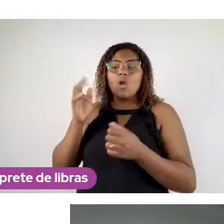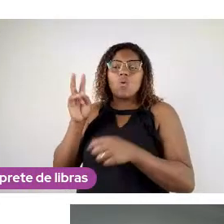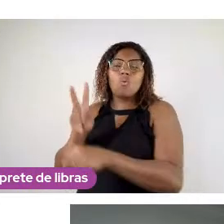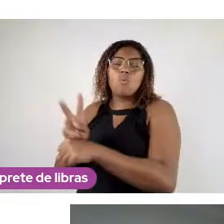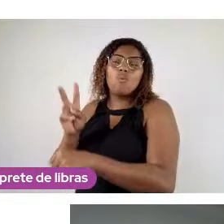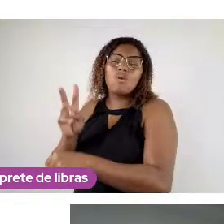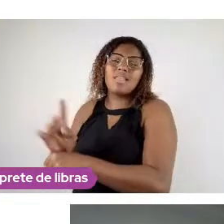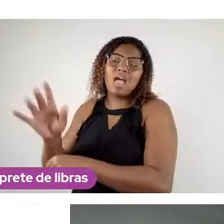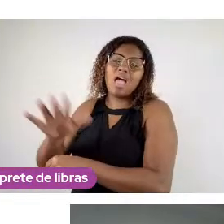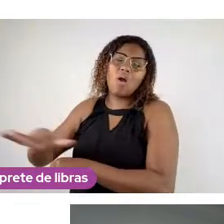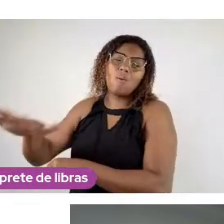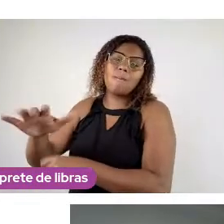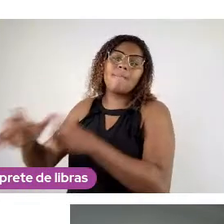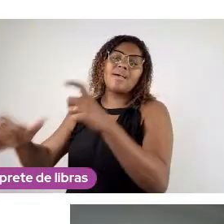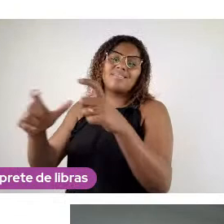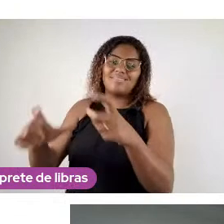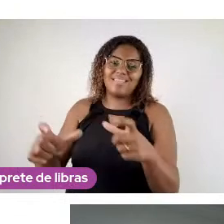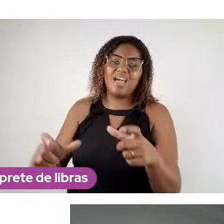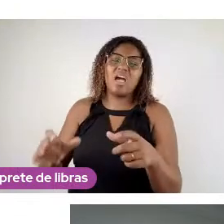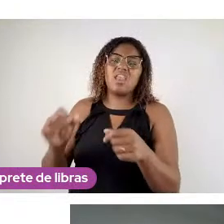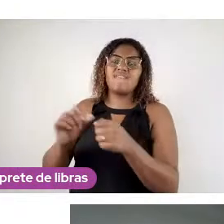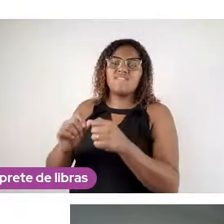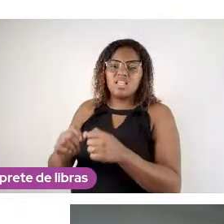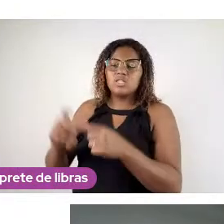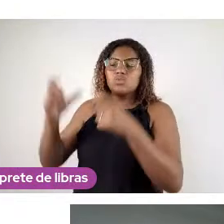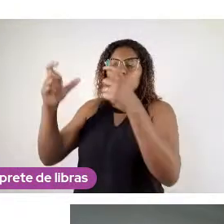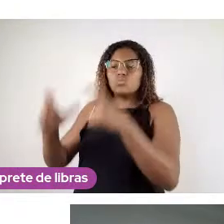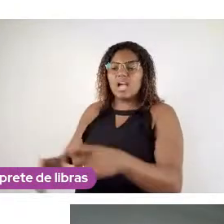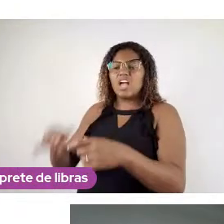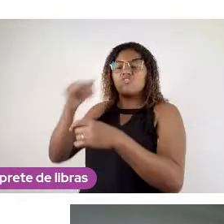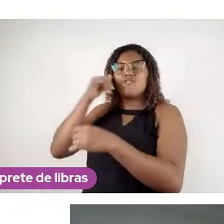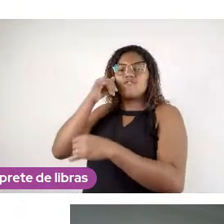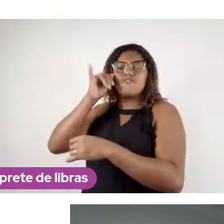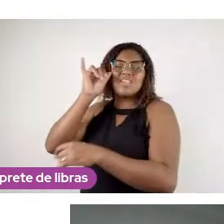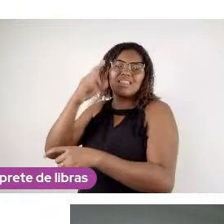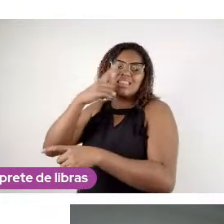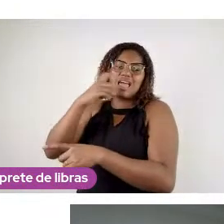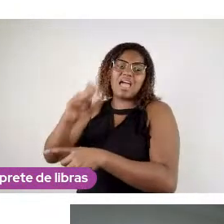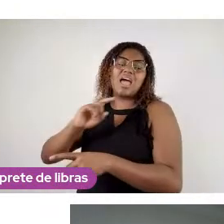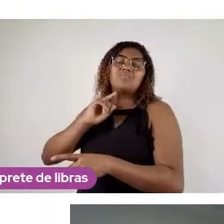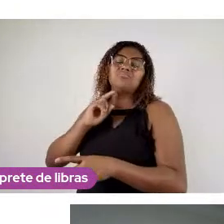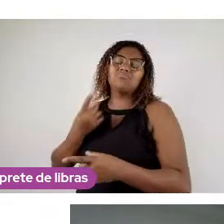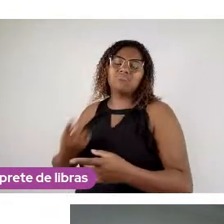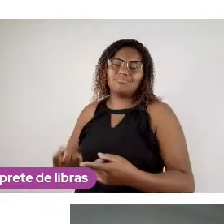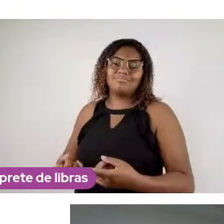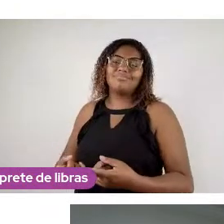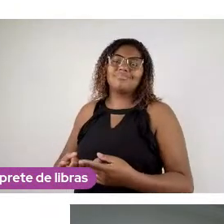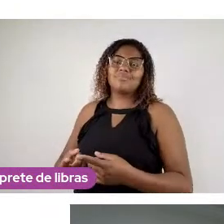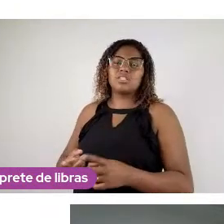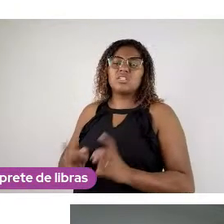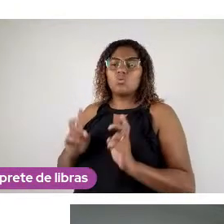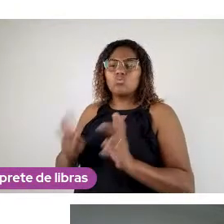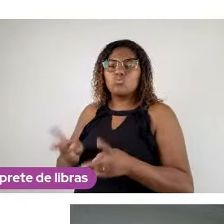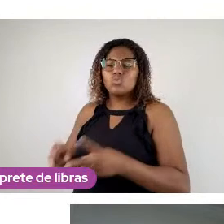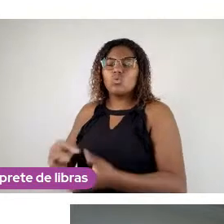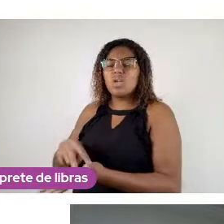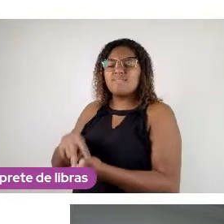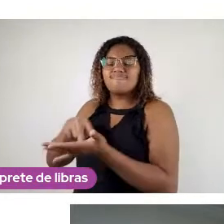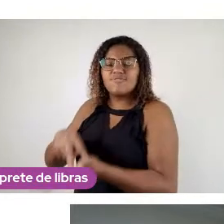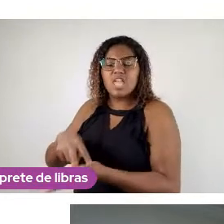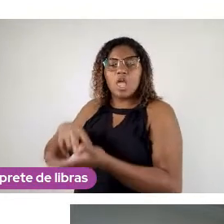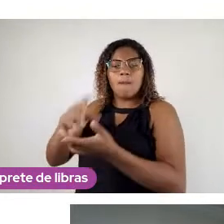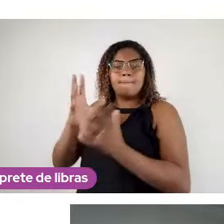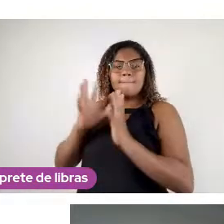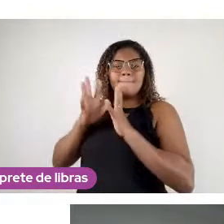mesmo transformá-las em unidades de conservação que sejam mais permanentes e que a gente não tenha muito, por